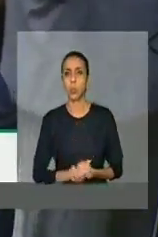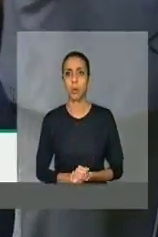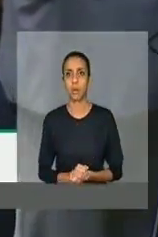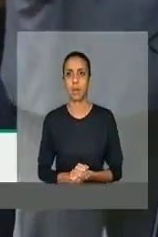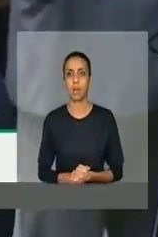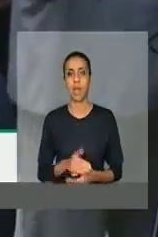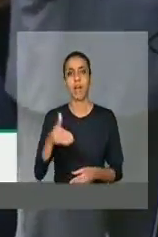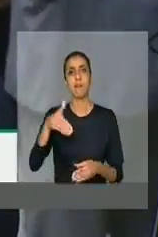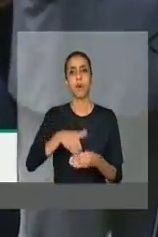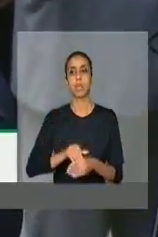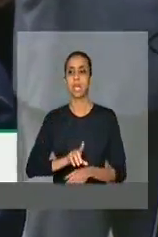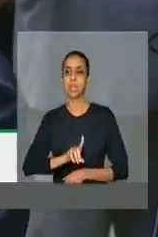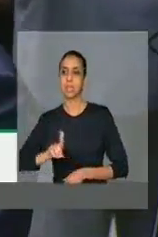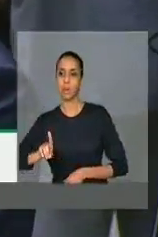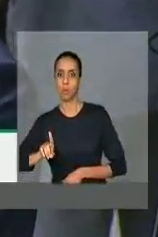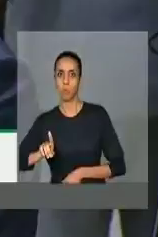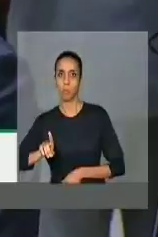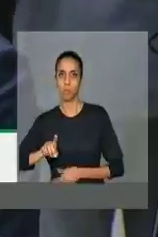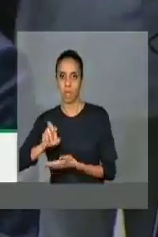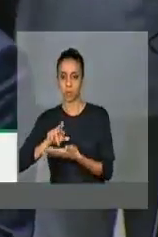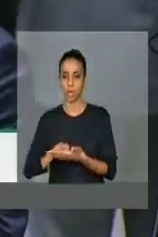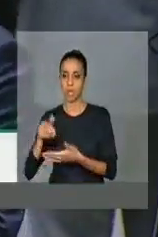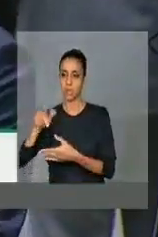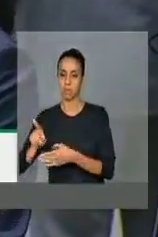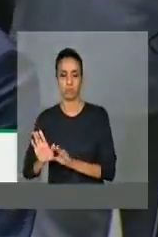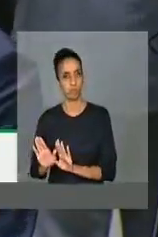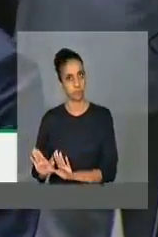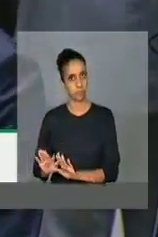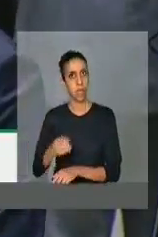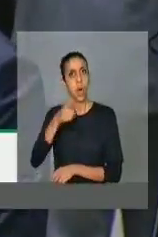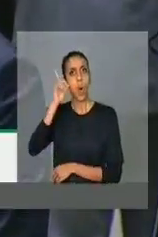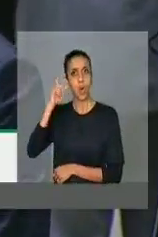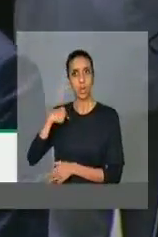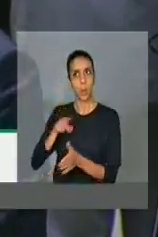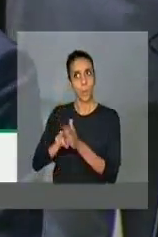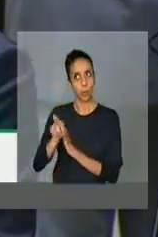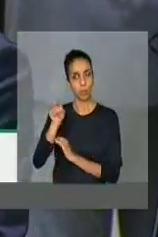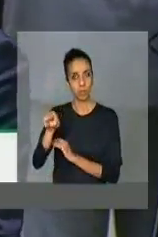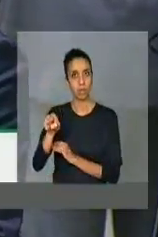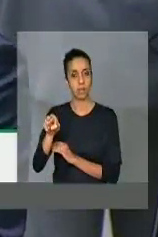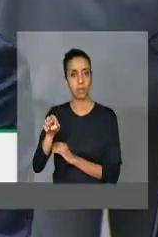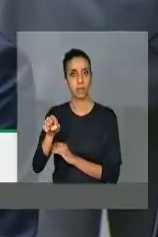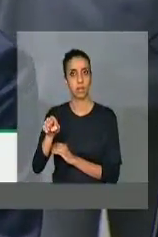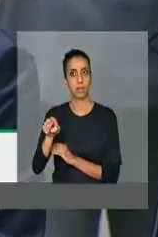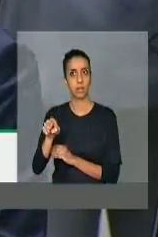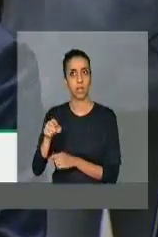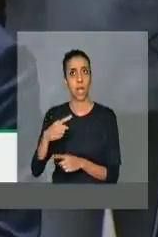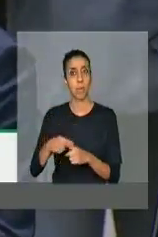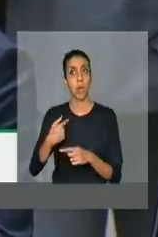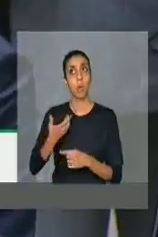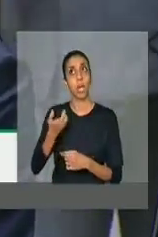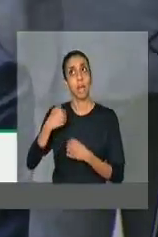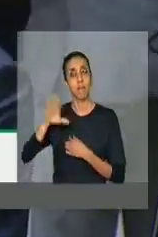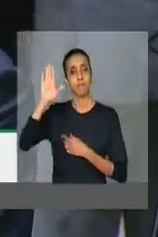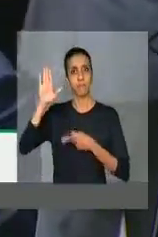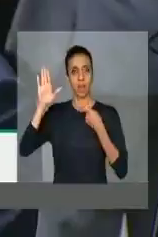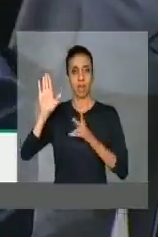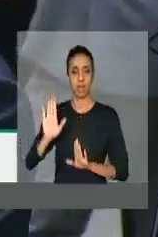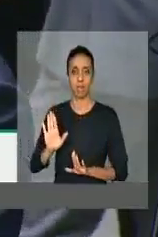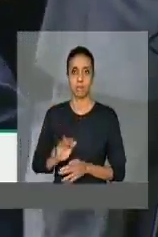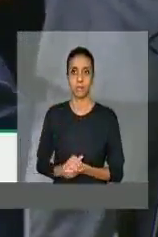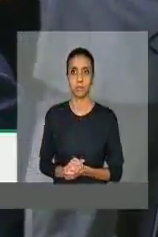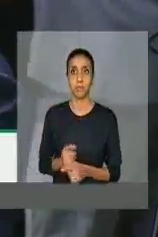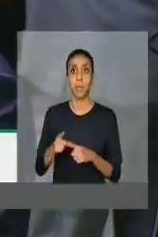votar não ao relatório. Portanto, eu faço agora o que ontem indaguei a Vossa Excelência como uma questão de ordem, porque nós